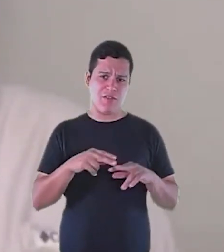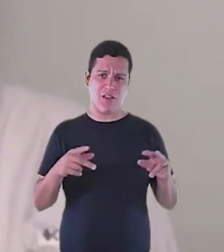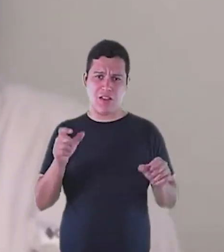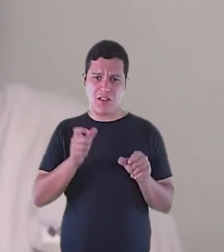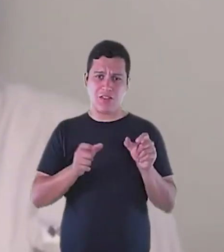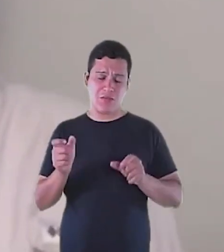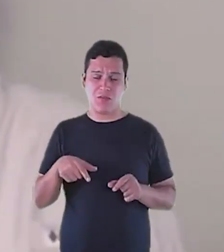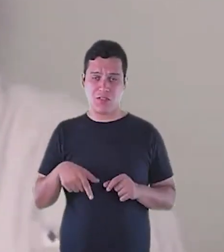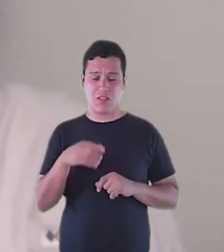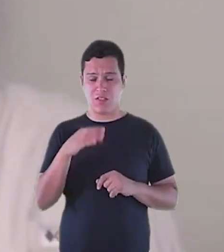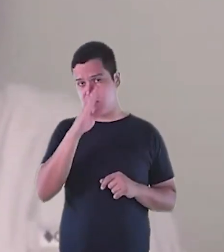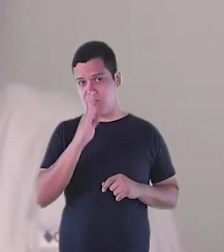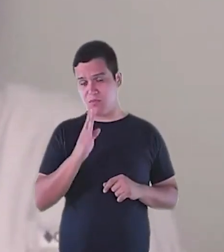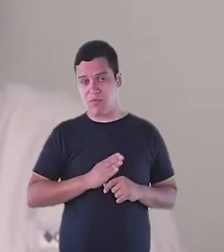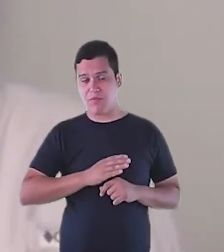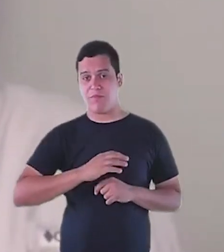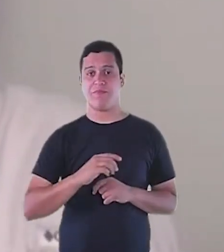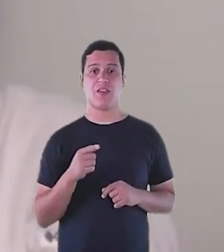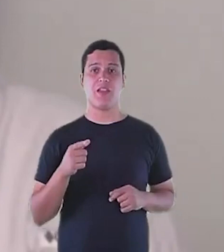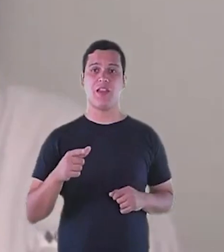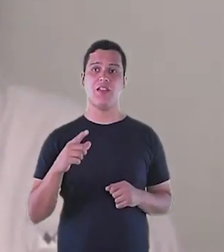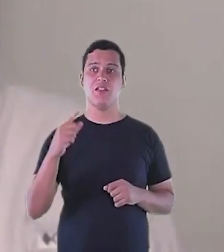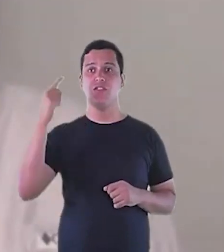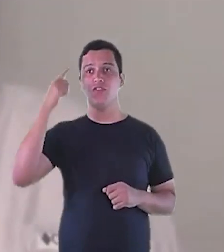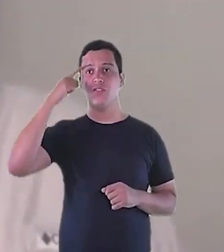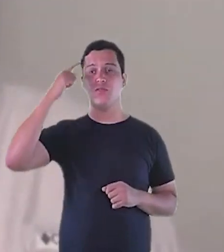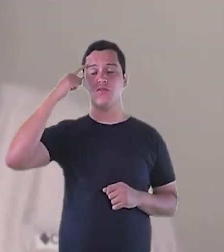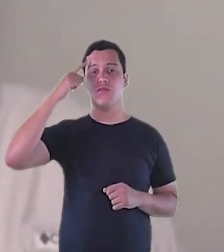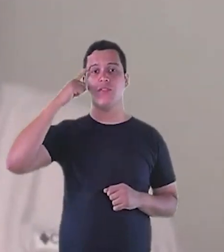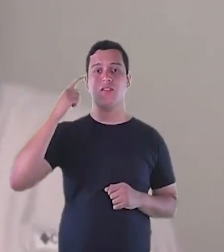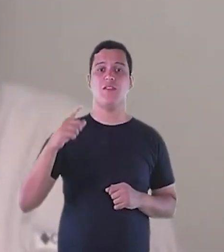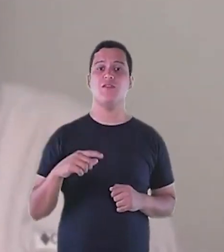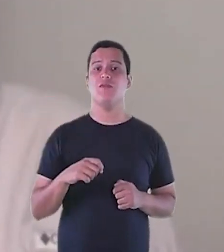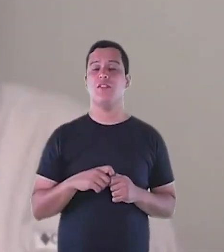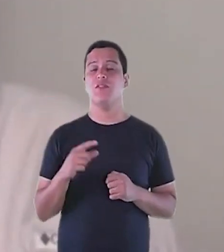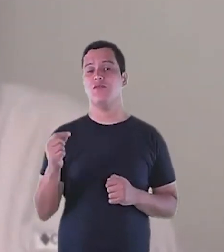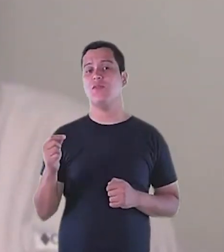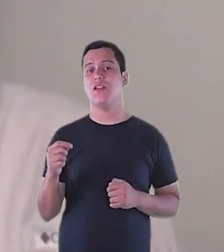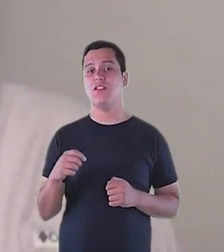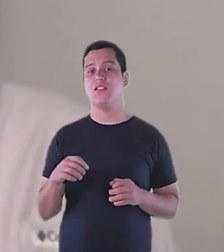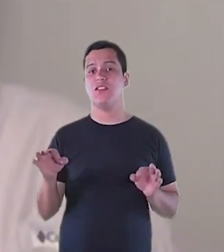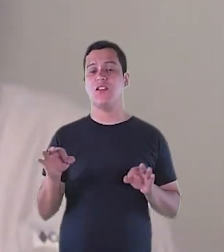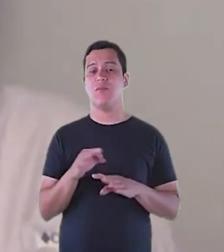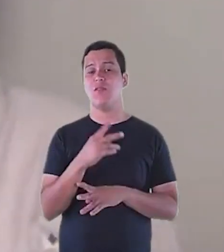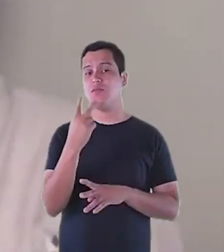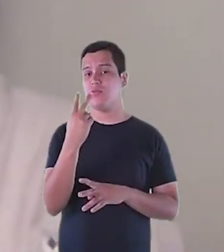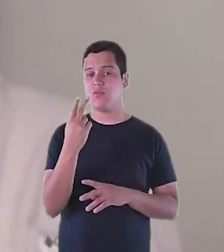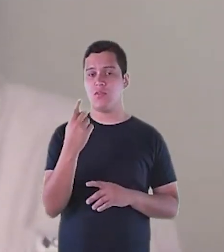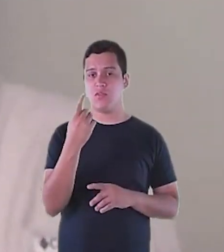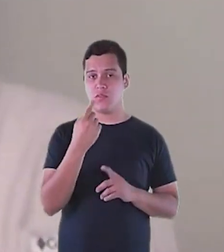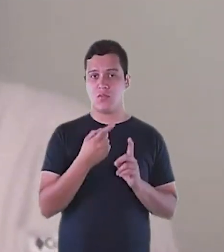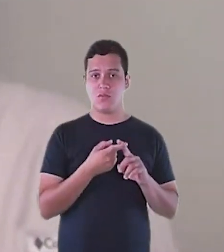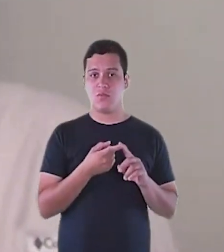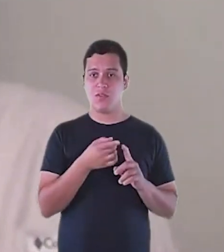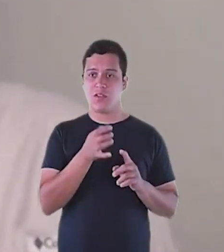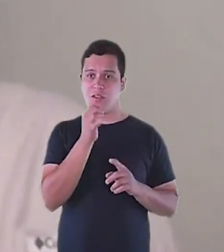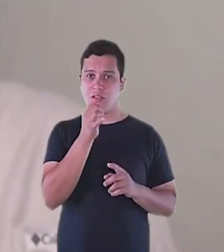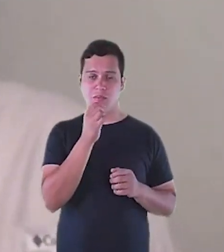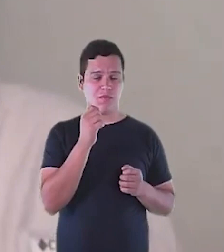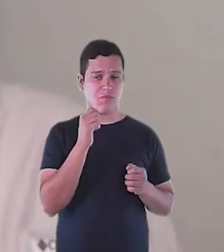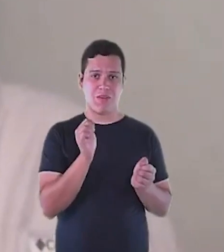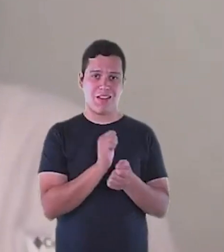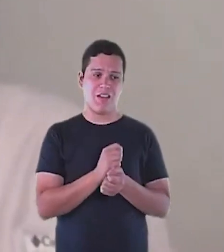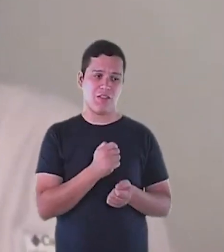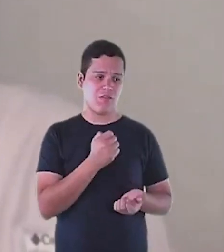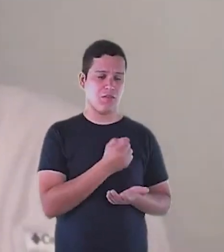Patrocínio, eles defendiam a necessidade de 2 abolições. Uma era parar de comprar e vender gente.